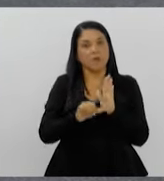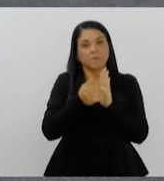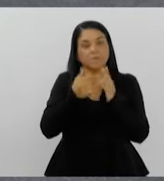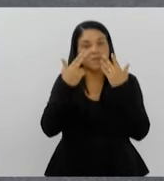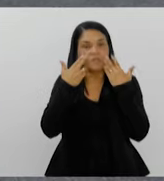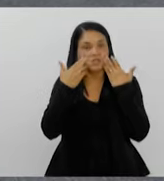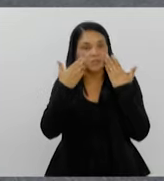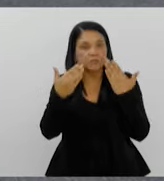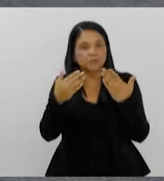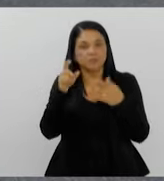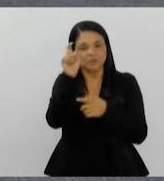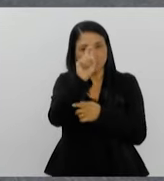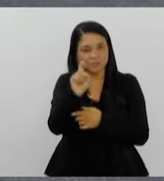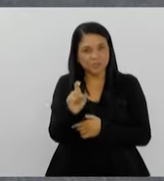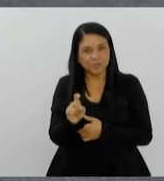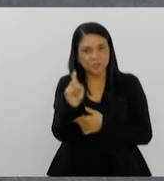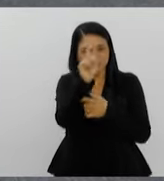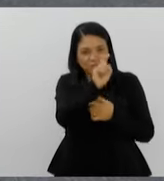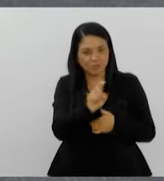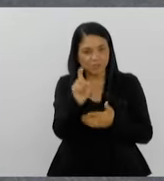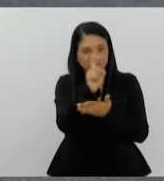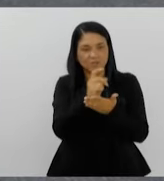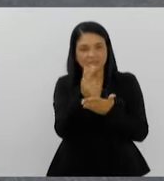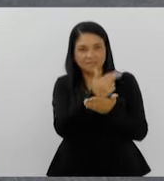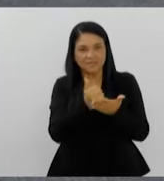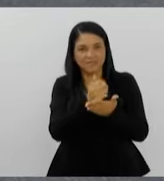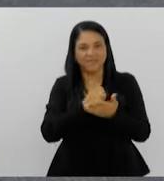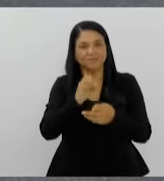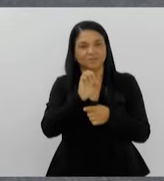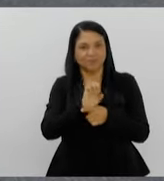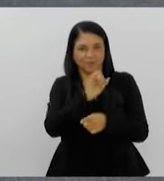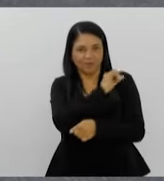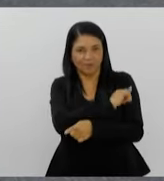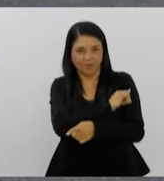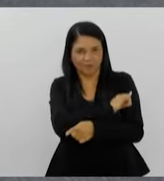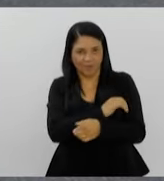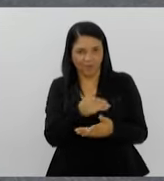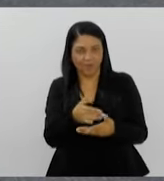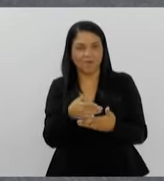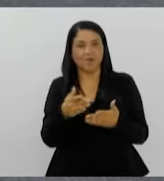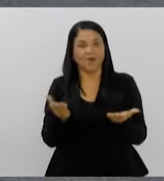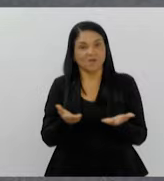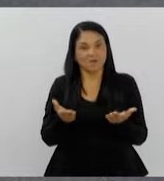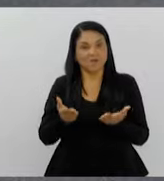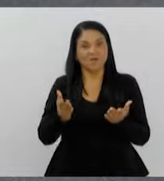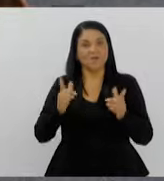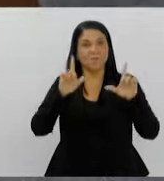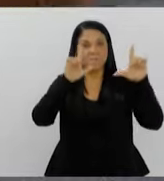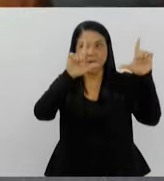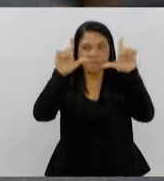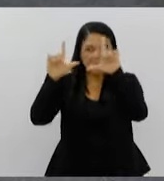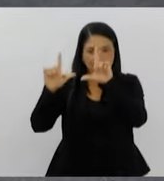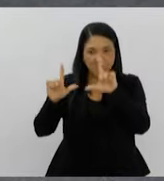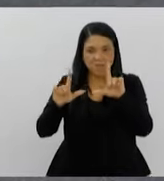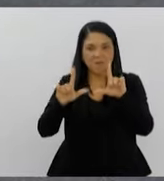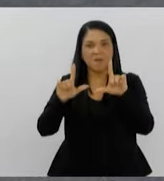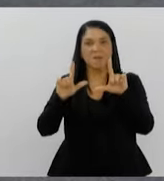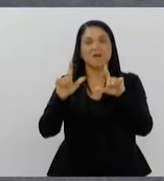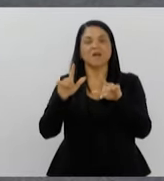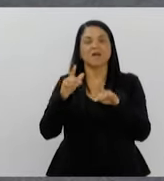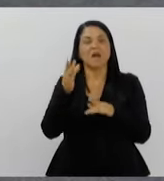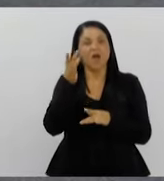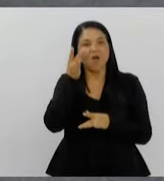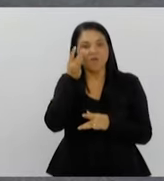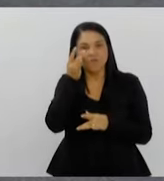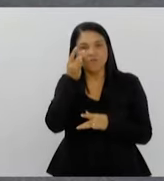da história do Poder Estadual a gente tá tendo agora nesse exato momento um quadro de grafite sendo pintado ao vivo no nosso